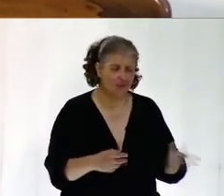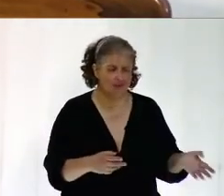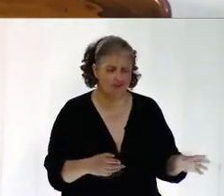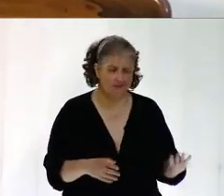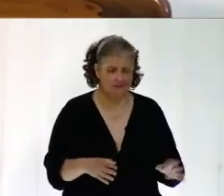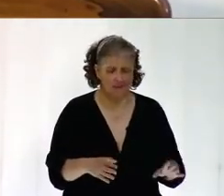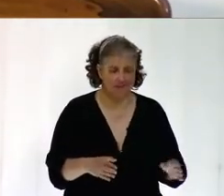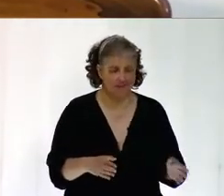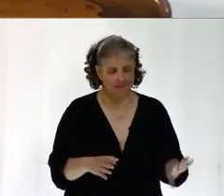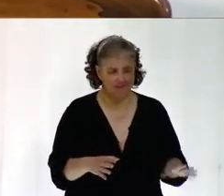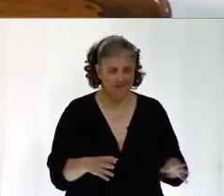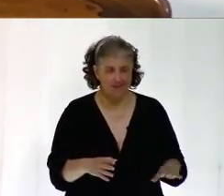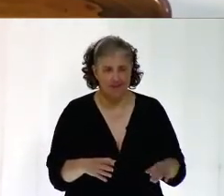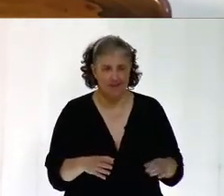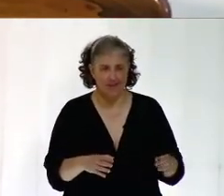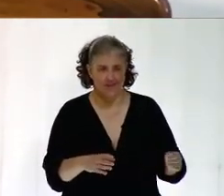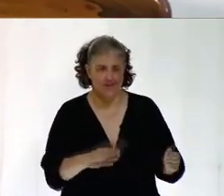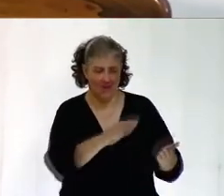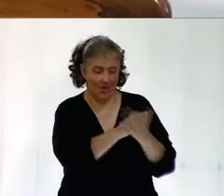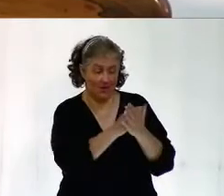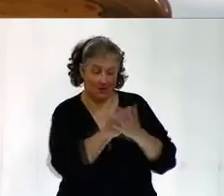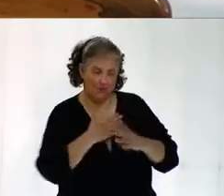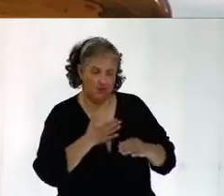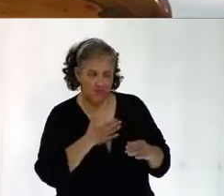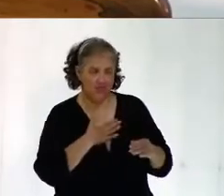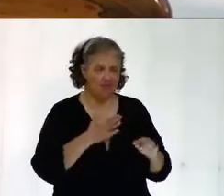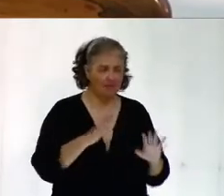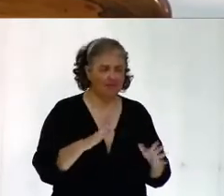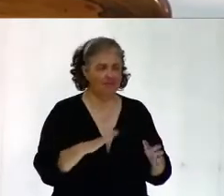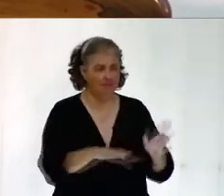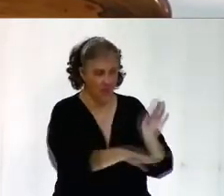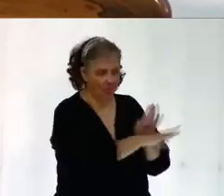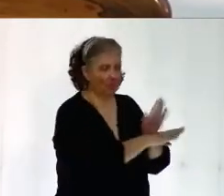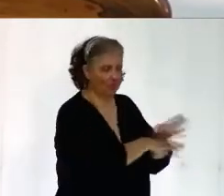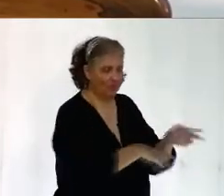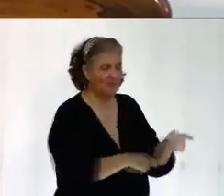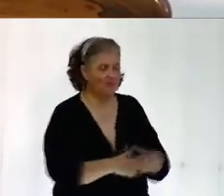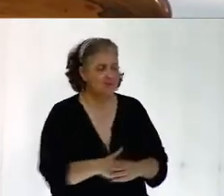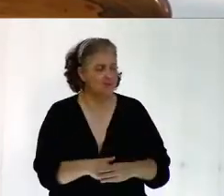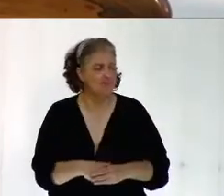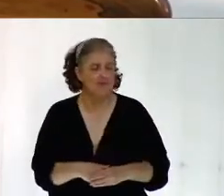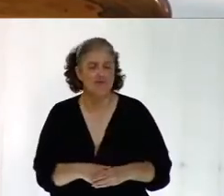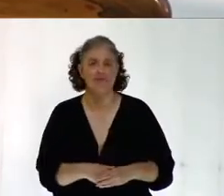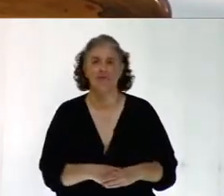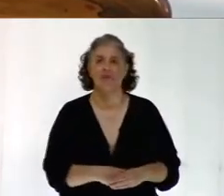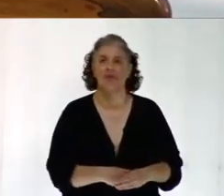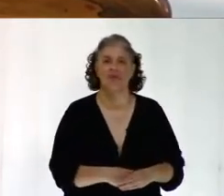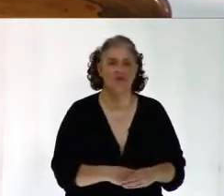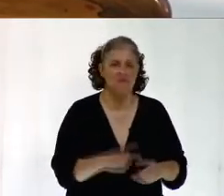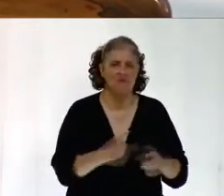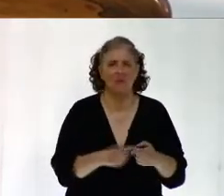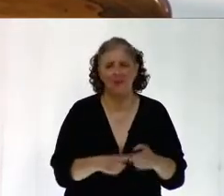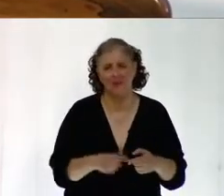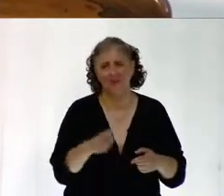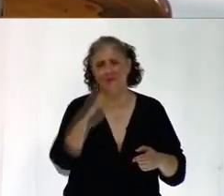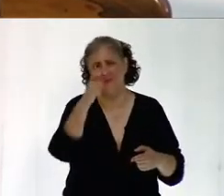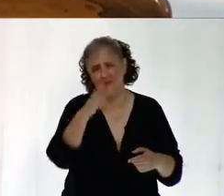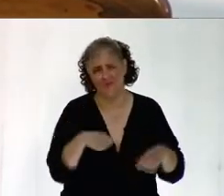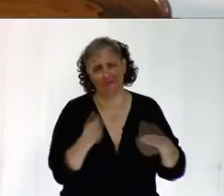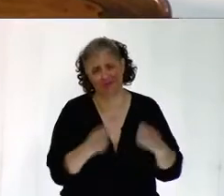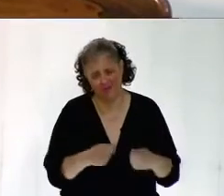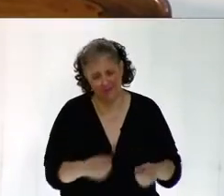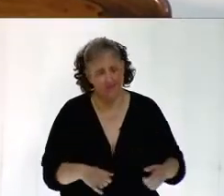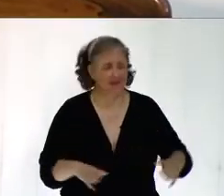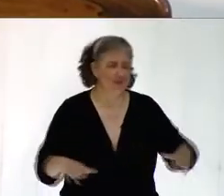reino eu te dou porque você tem que passar pelo sofrimento e chamar